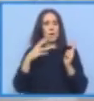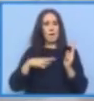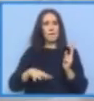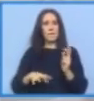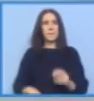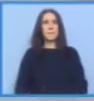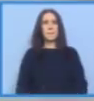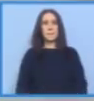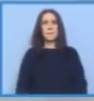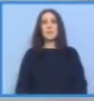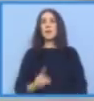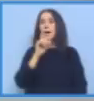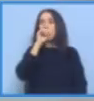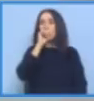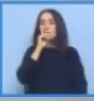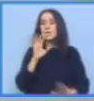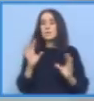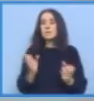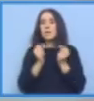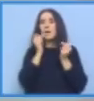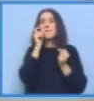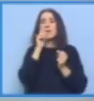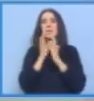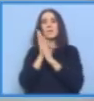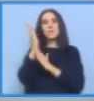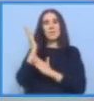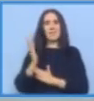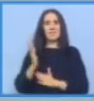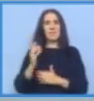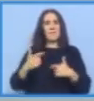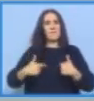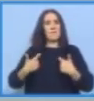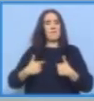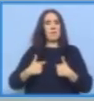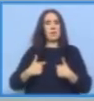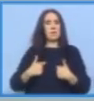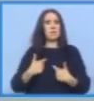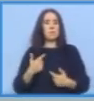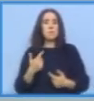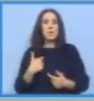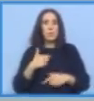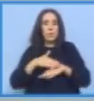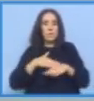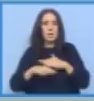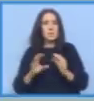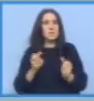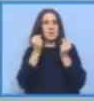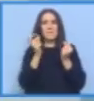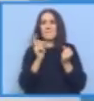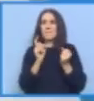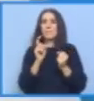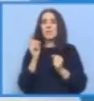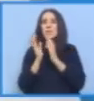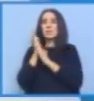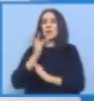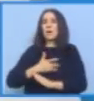nos recorda que o ator da nossa salvação é o próprio Deus. Portanto, é Ele. Eu não sou salvo pelas minhas obras, mas sou salvo pelo amor